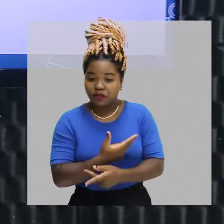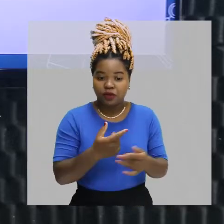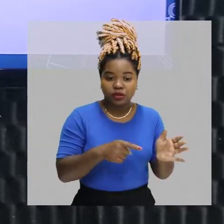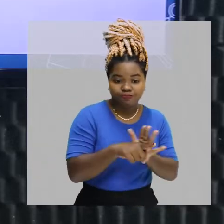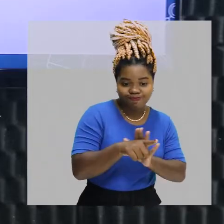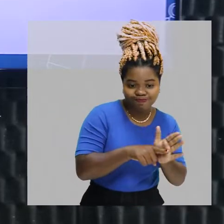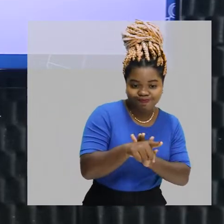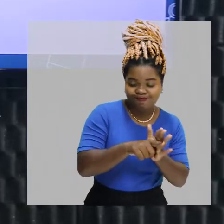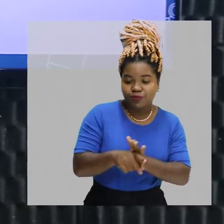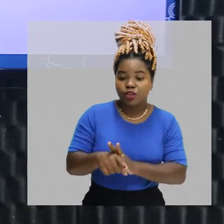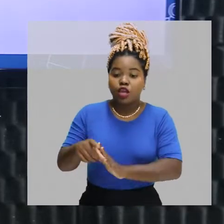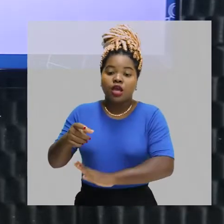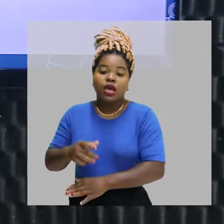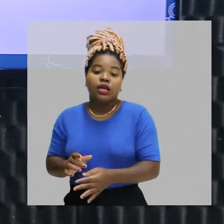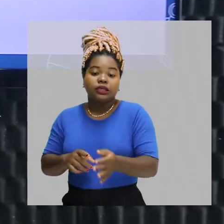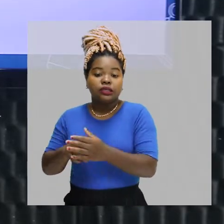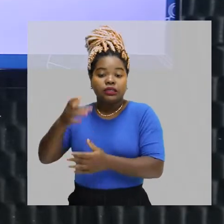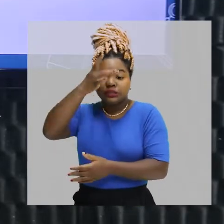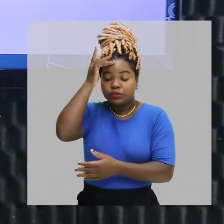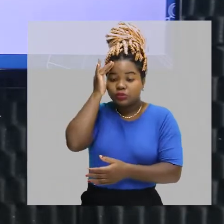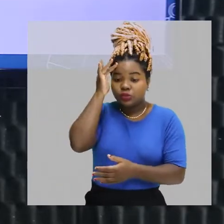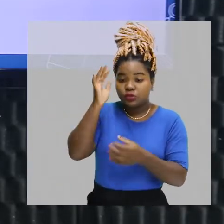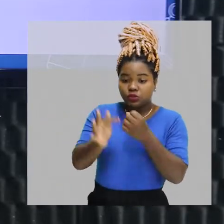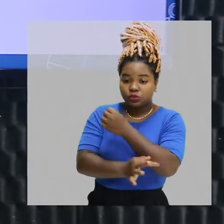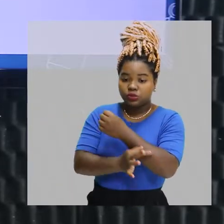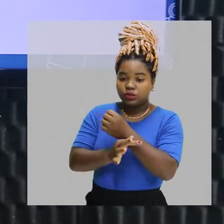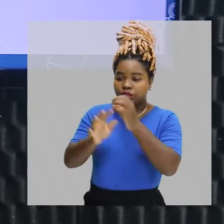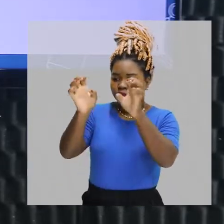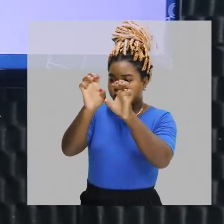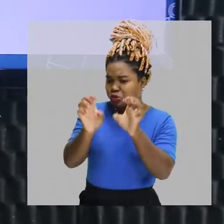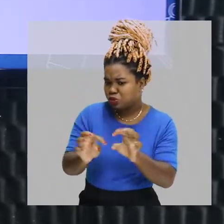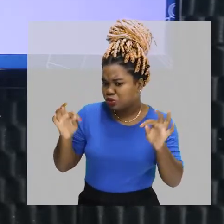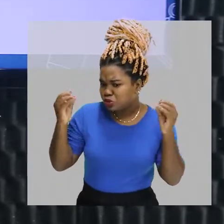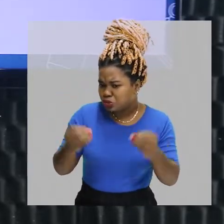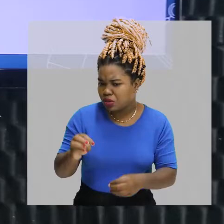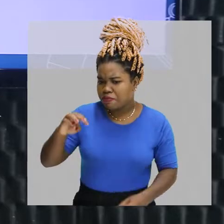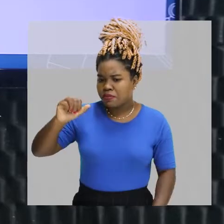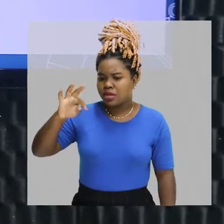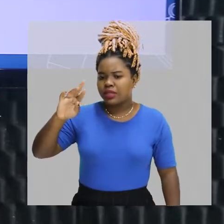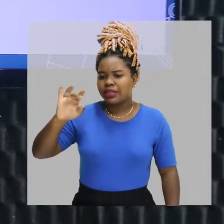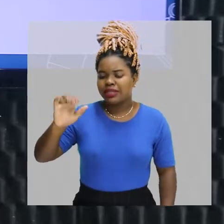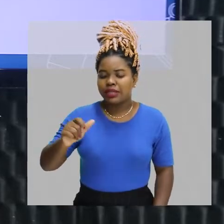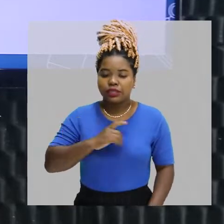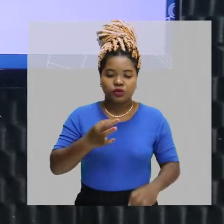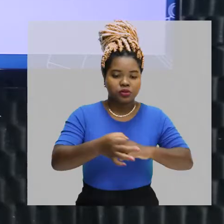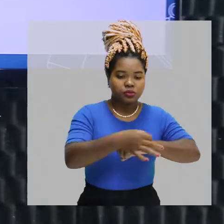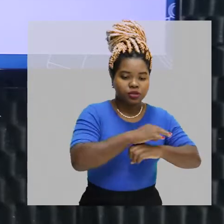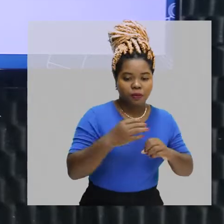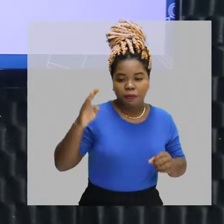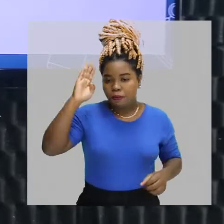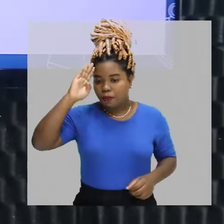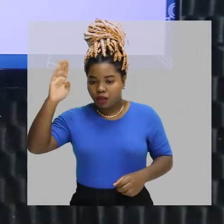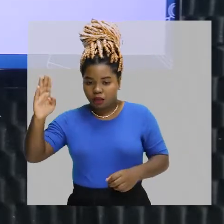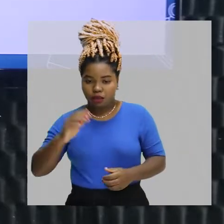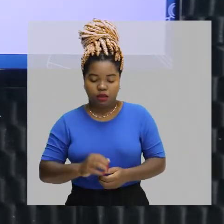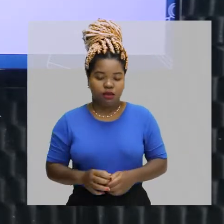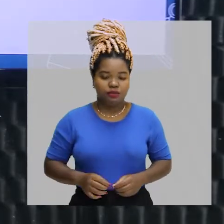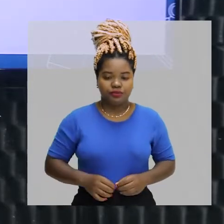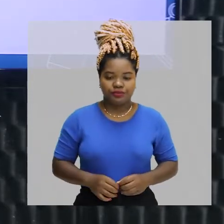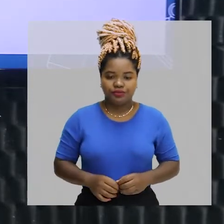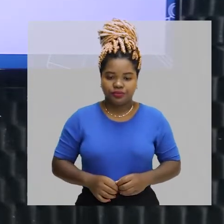os físicos concluíram que a estrutura de toda matéria conhecida é formada por partículas fundamentais,